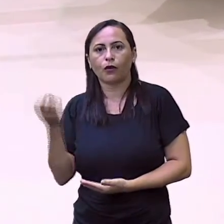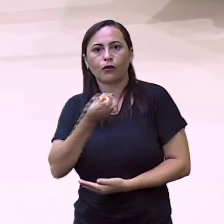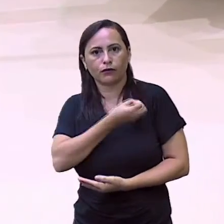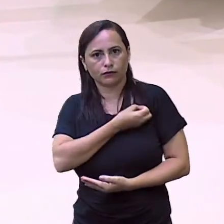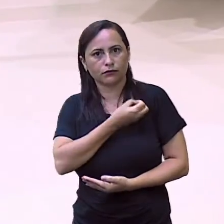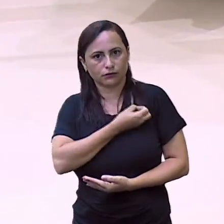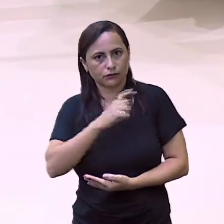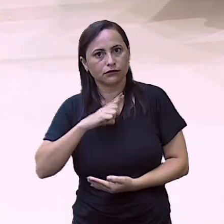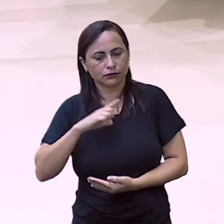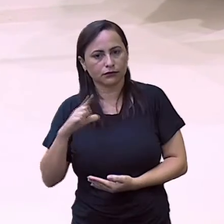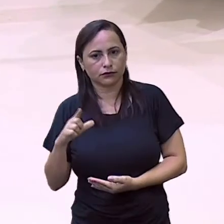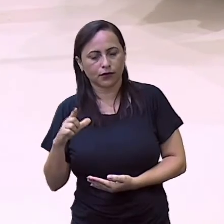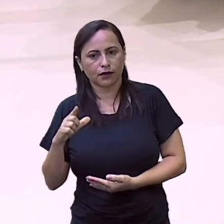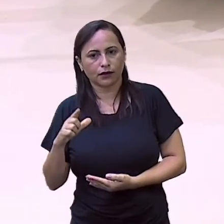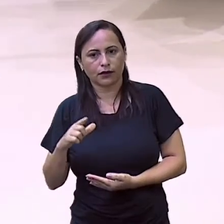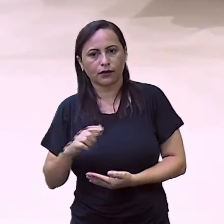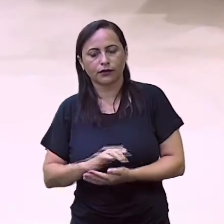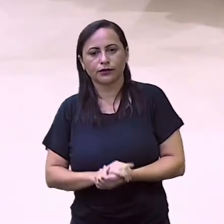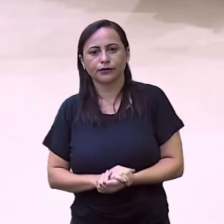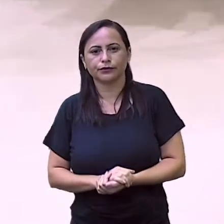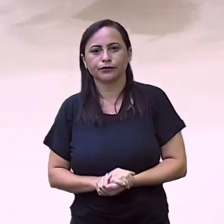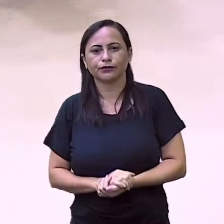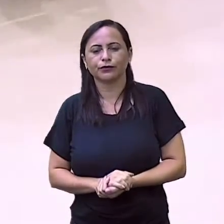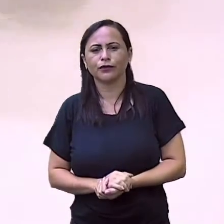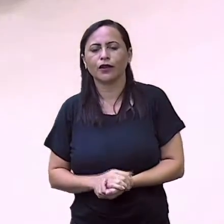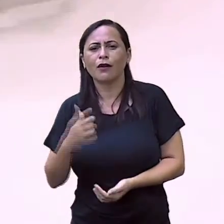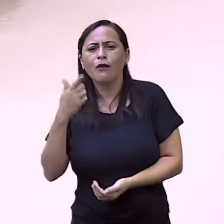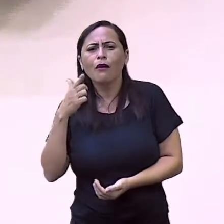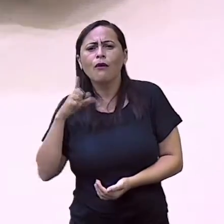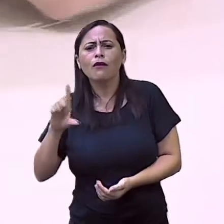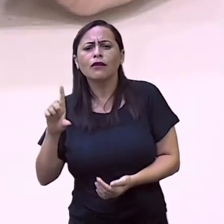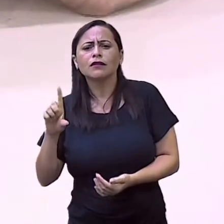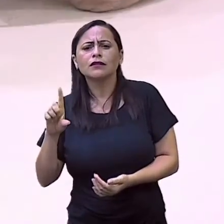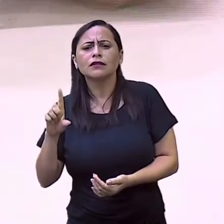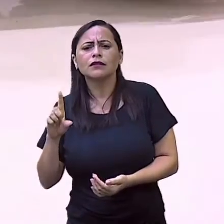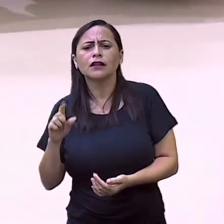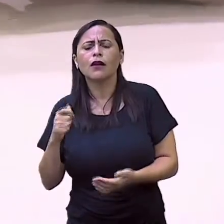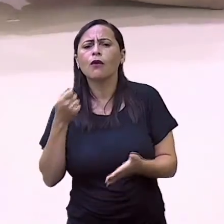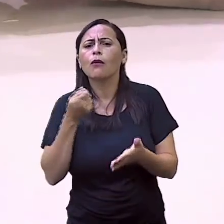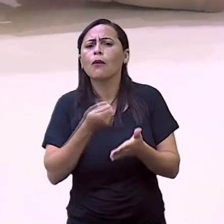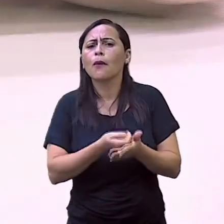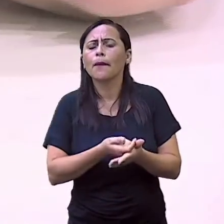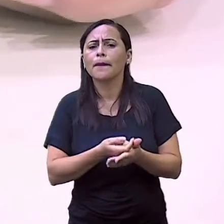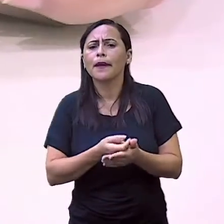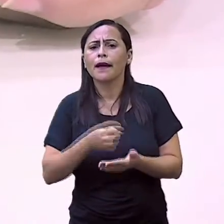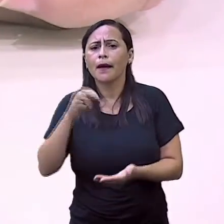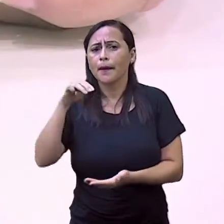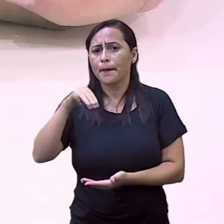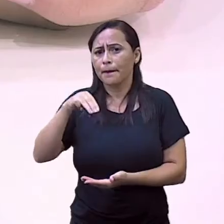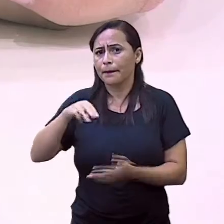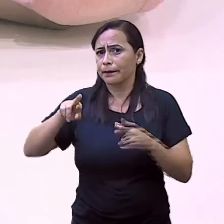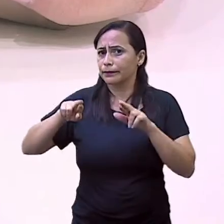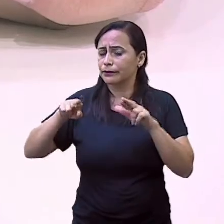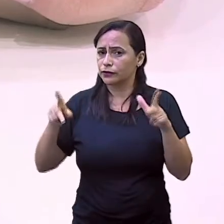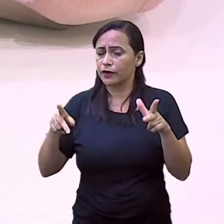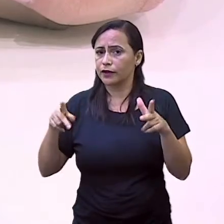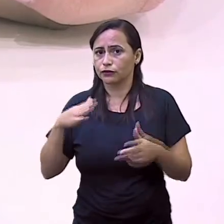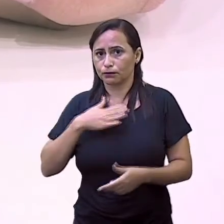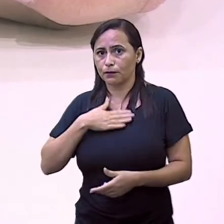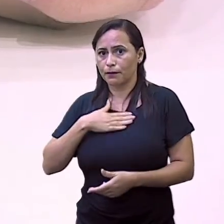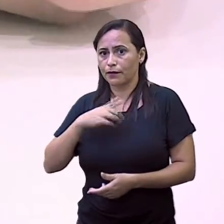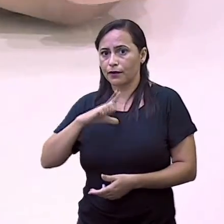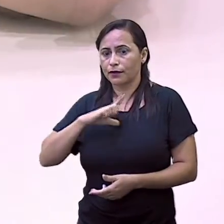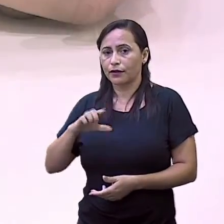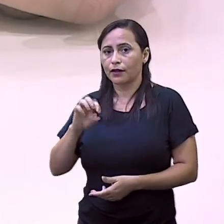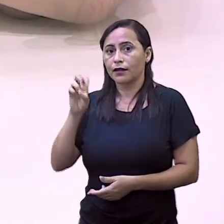marcações, certo? E você consegue comprar essas fitas com metros diferentes. Essa minha aqui, por exemplo, ela